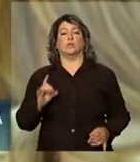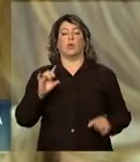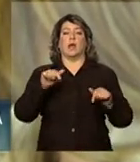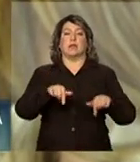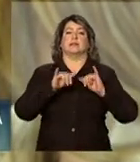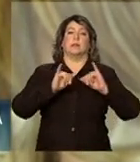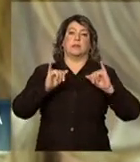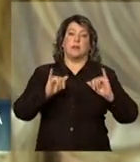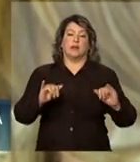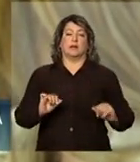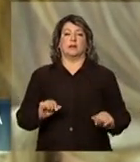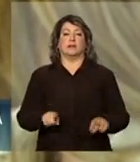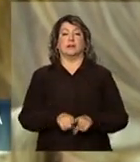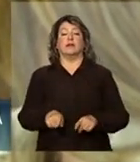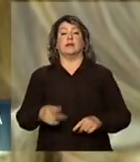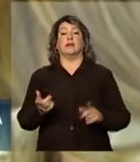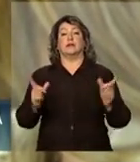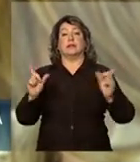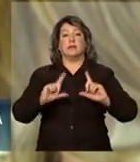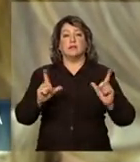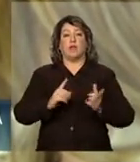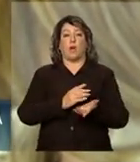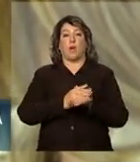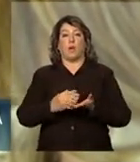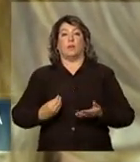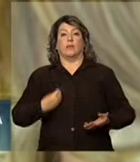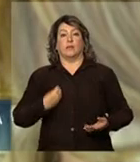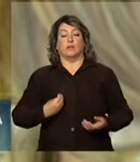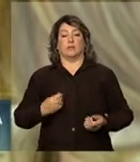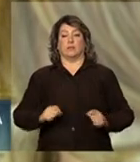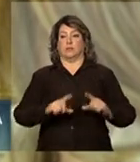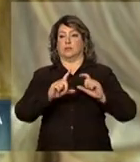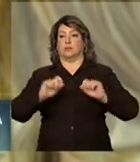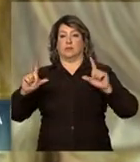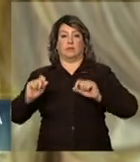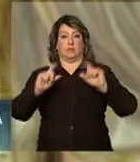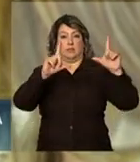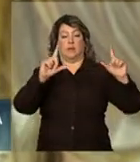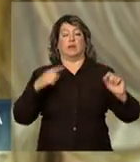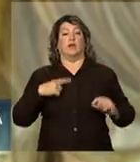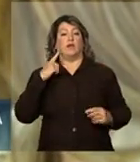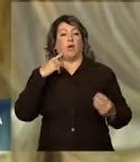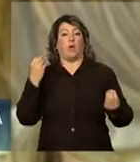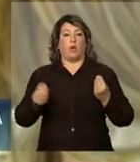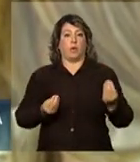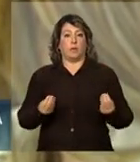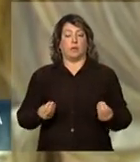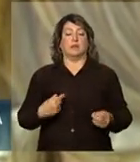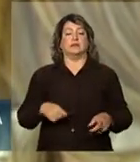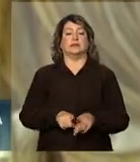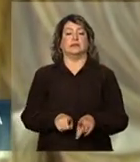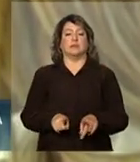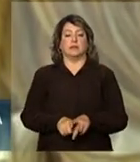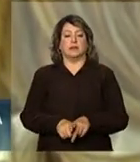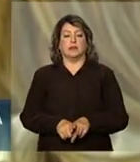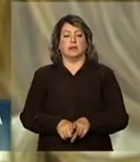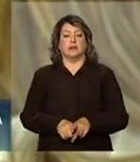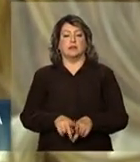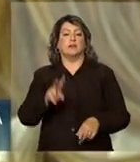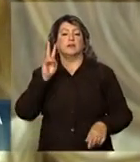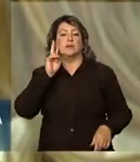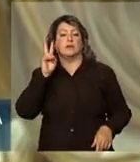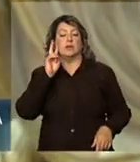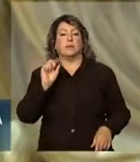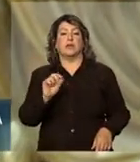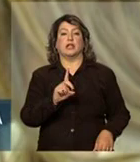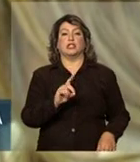ar, na televisão e tal, e os adesivos? E sobre a questão do diagnóstico, eu queria